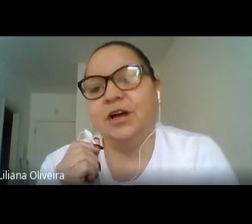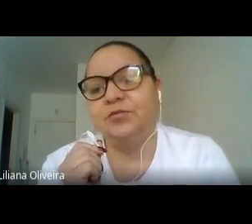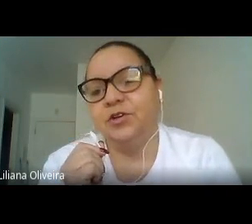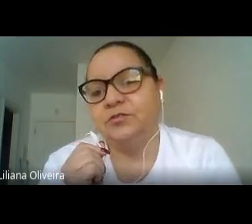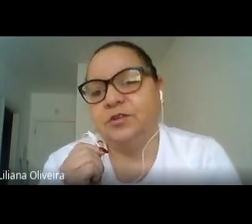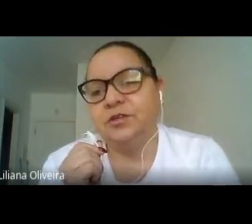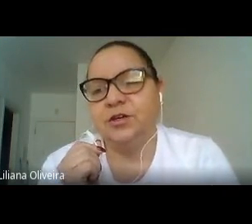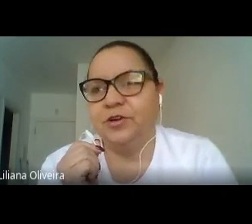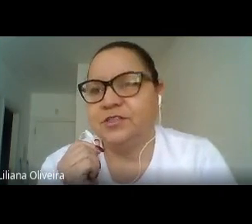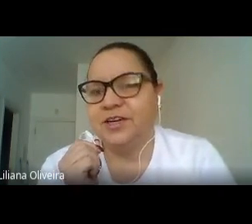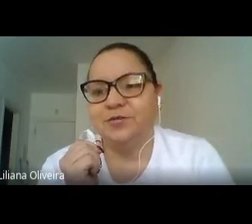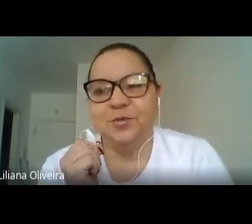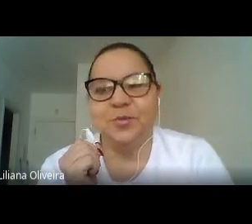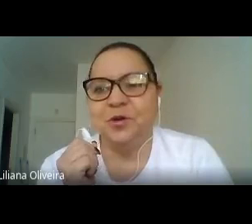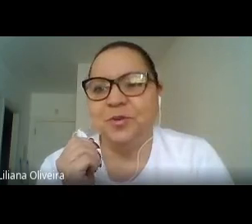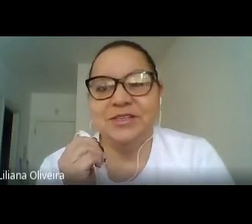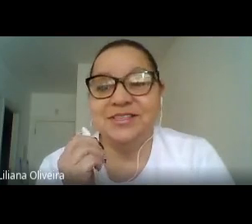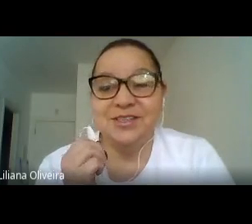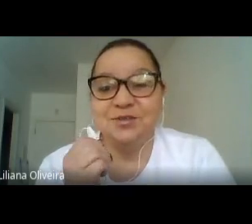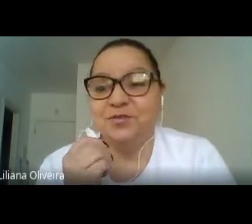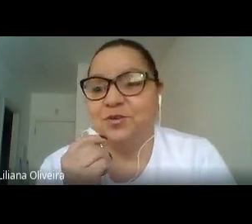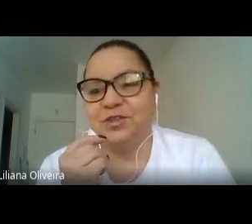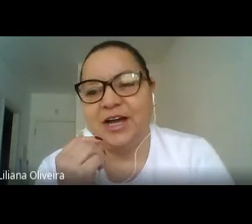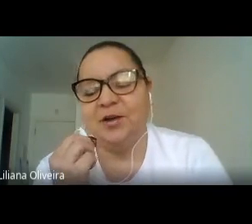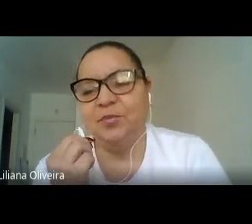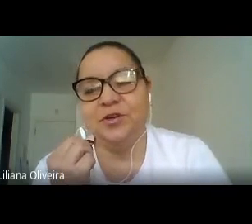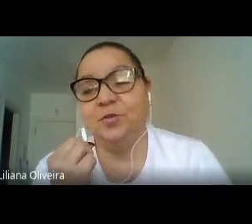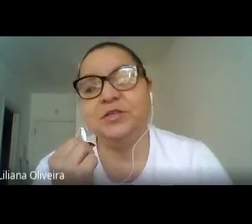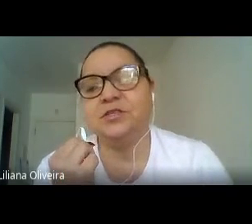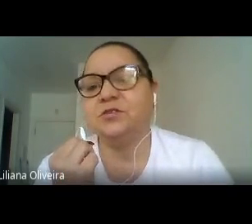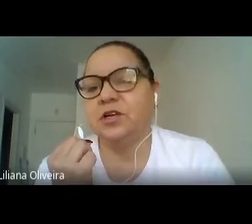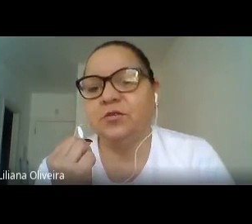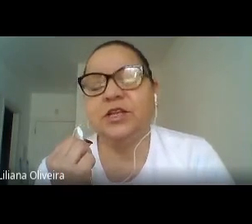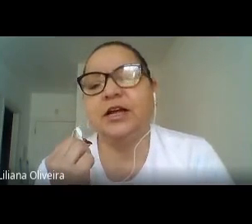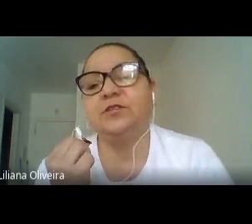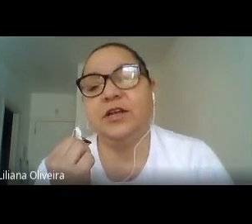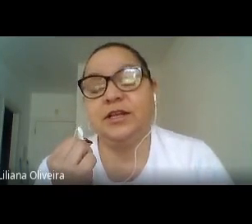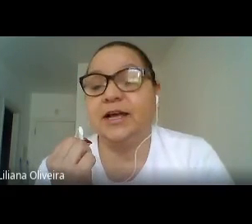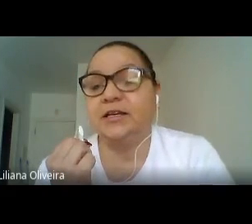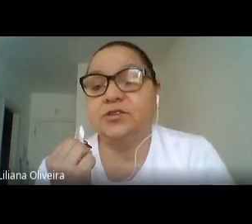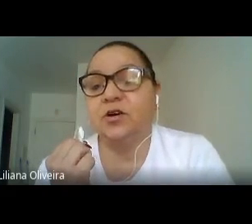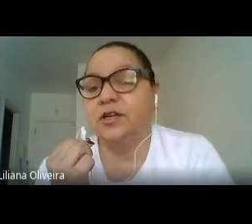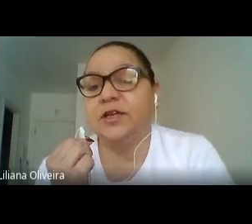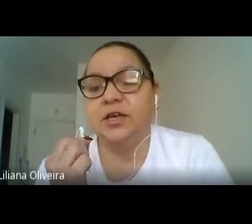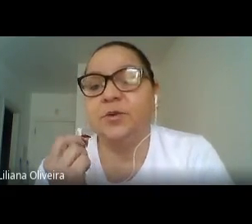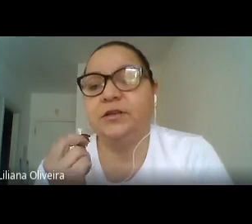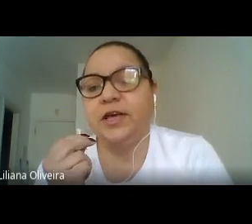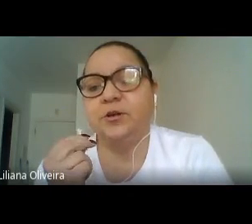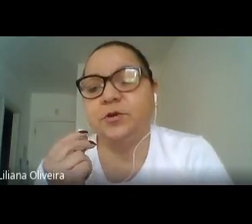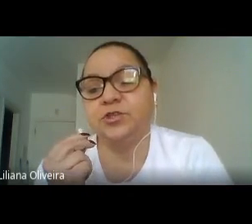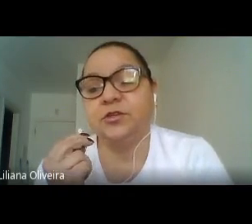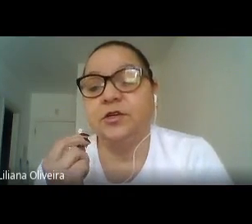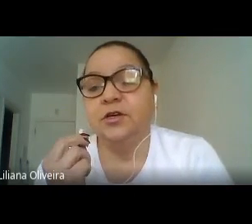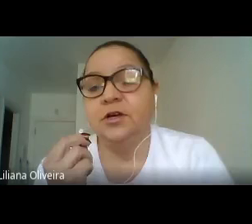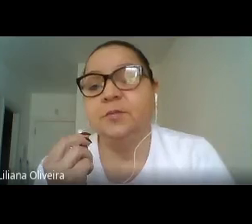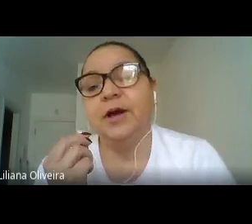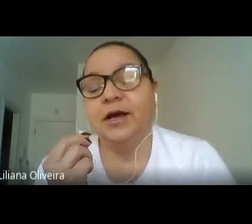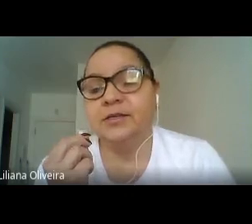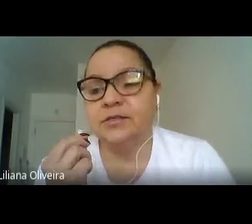do 8º ano. Então eu falei assim, eu preciso voltar porque eu preciso ter contato. Lá na escola tem uma